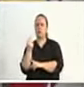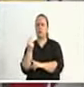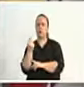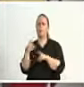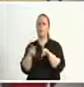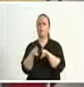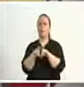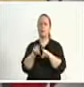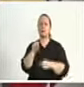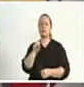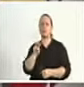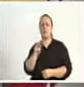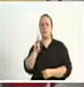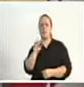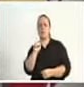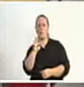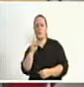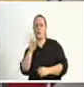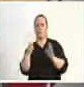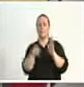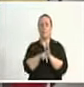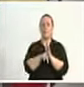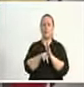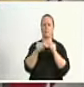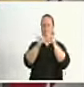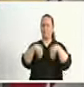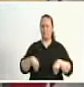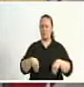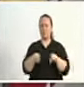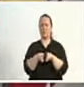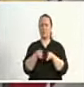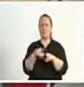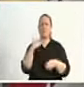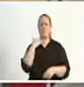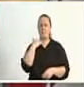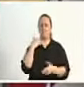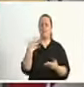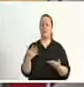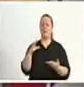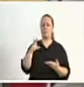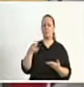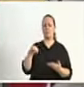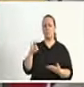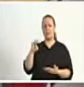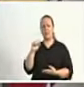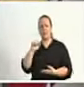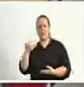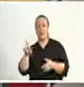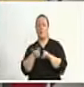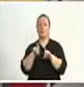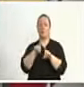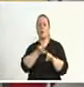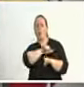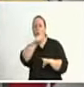swap cambial, os prejuízos do Banco Central e todos os demais privilégios que se utilizam do sistema da